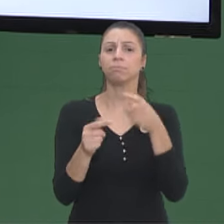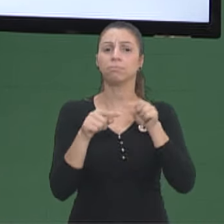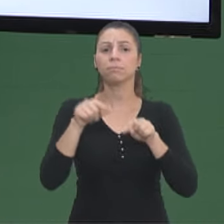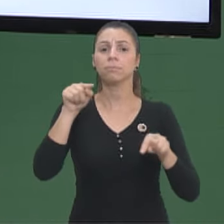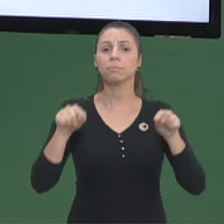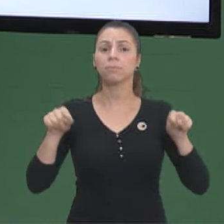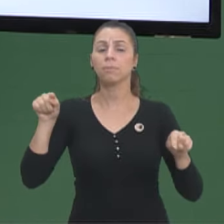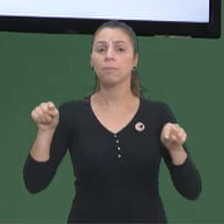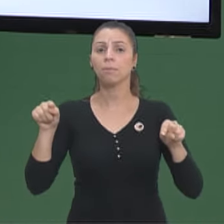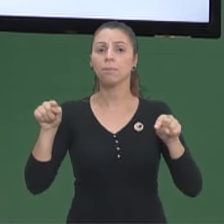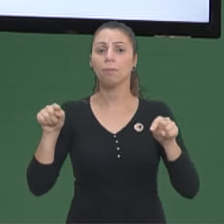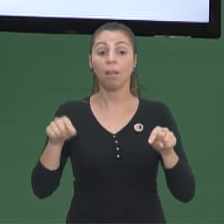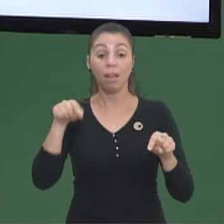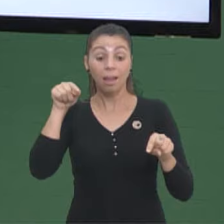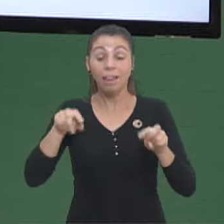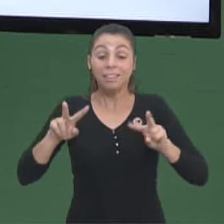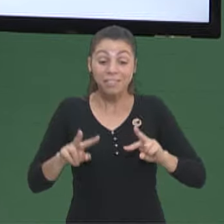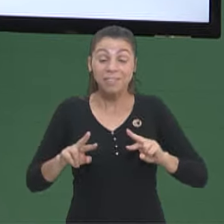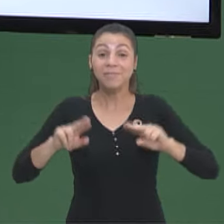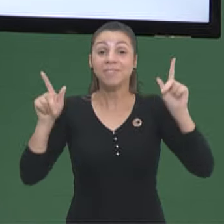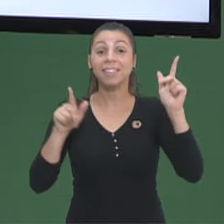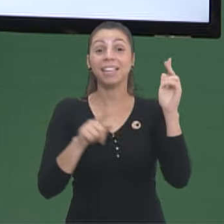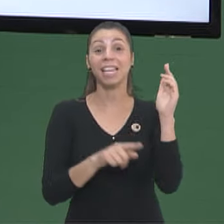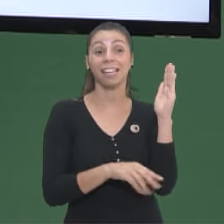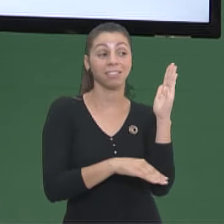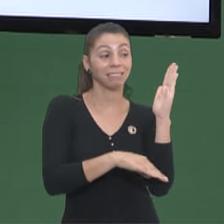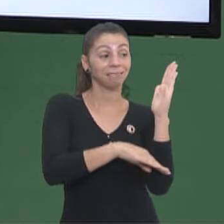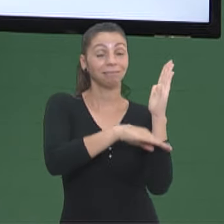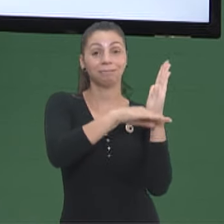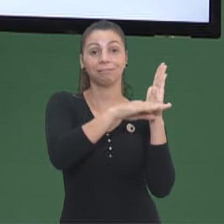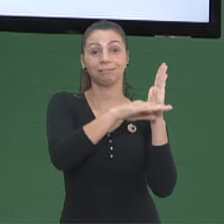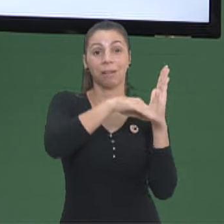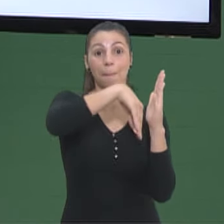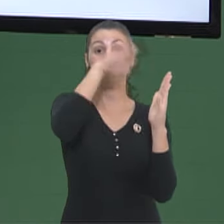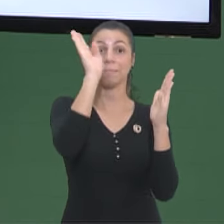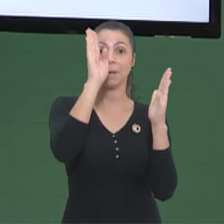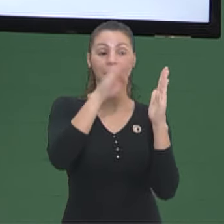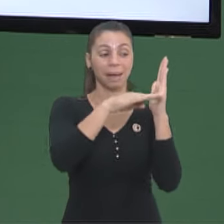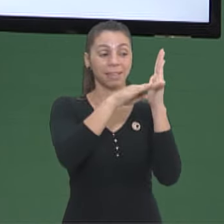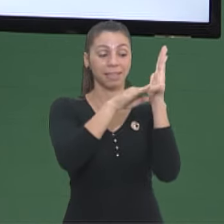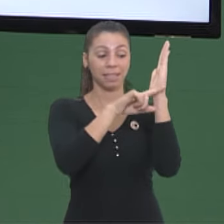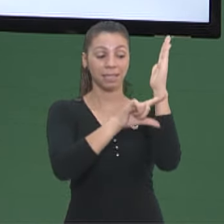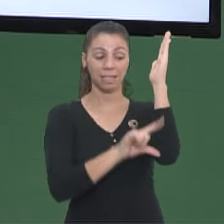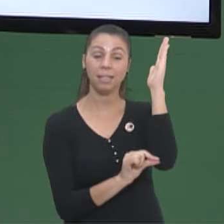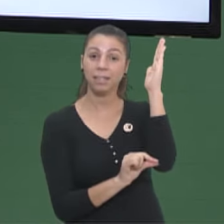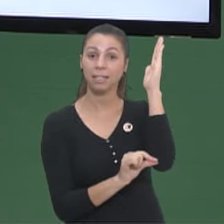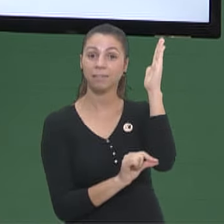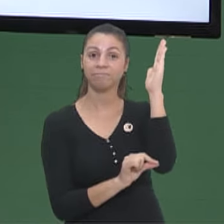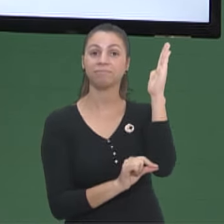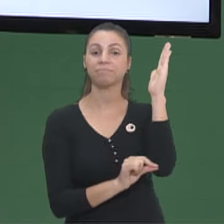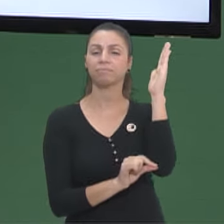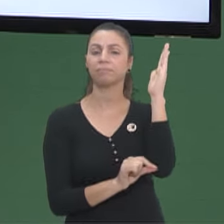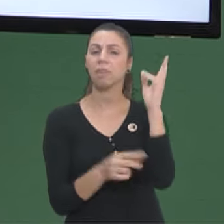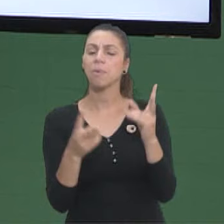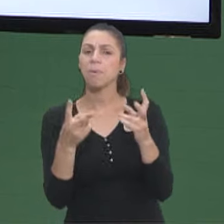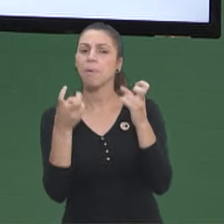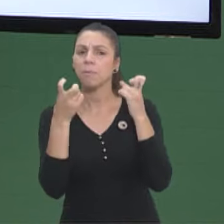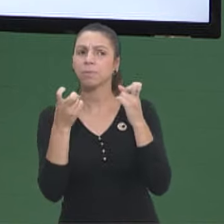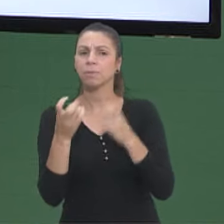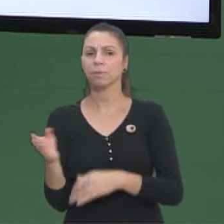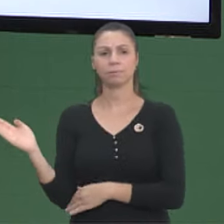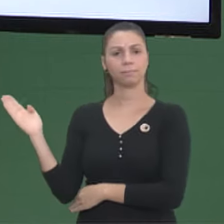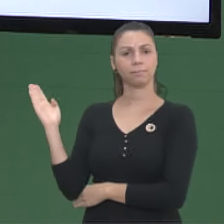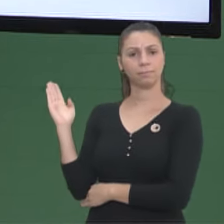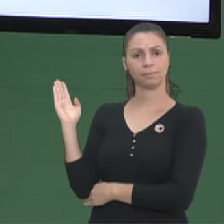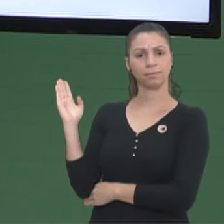A variação é essa diferença que existe entre a máxima e a mínima. Tudo bem? Observe o quadro com a